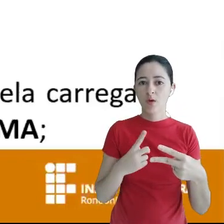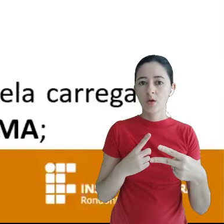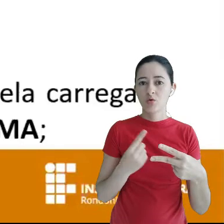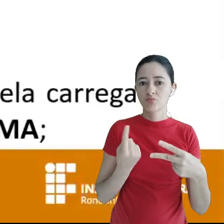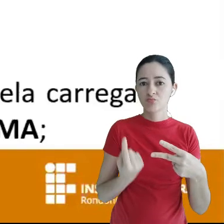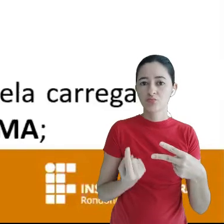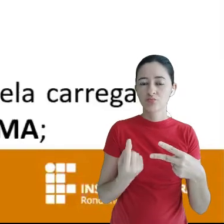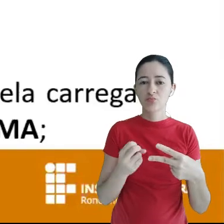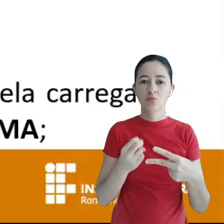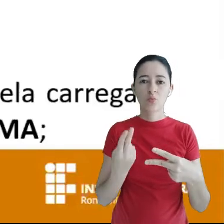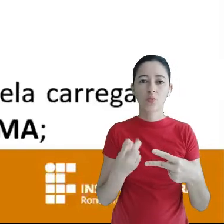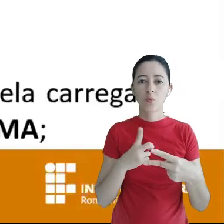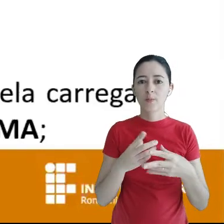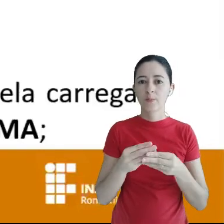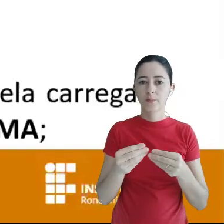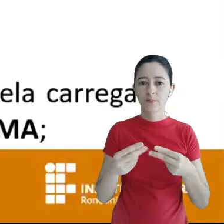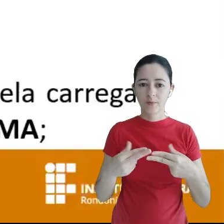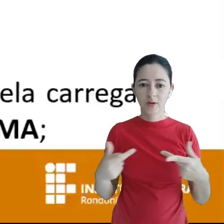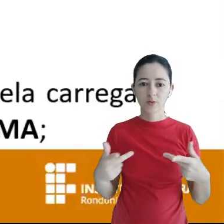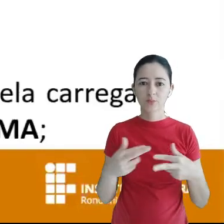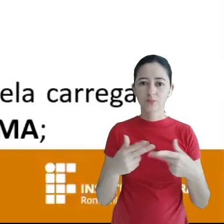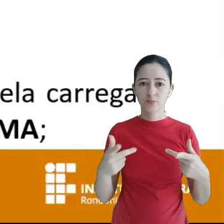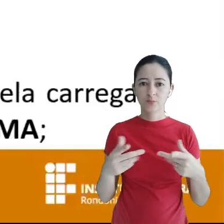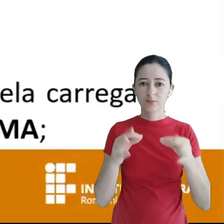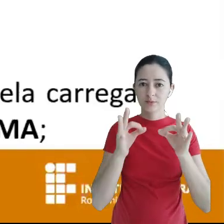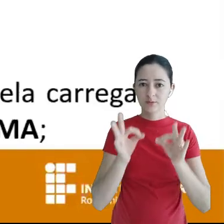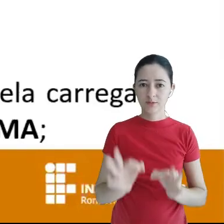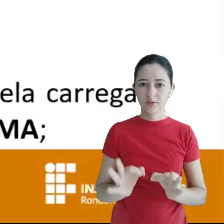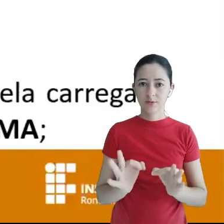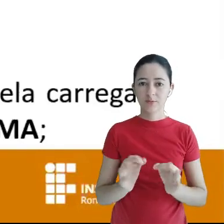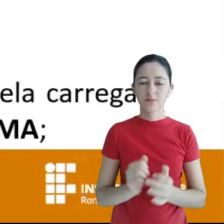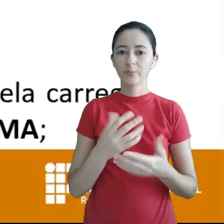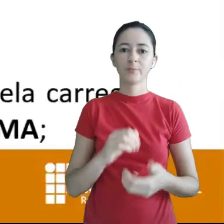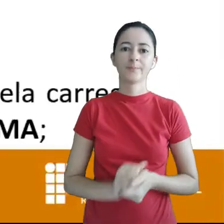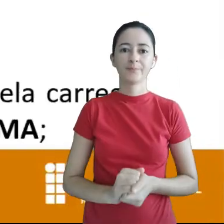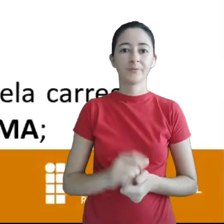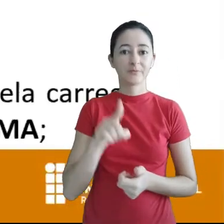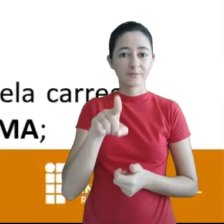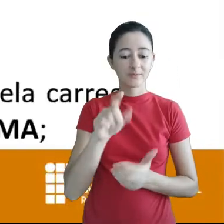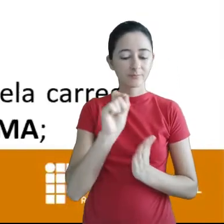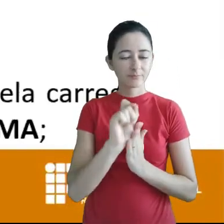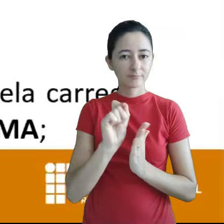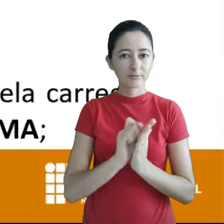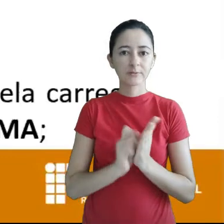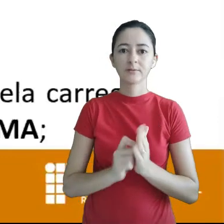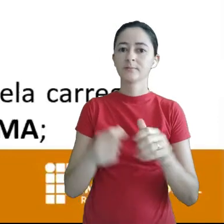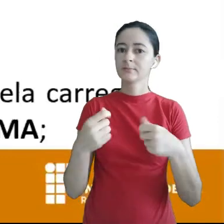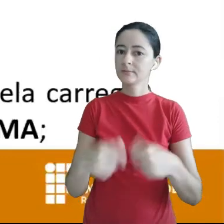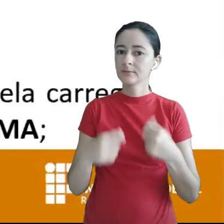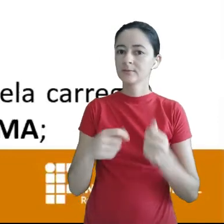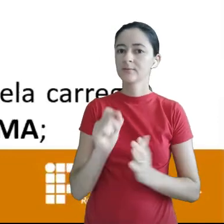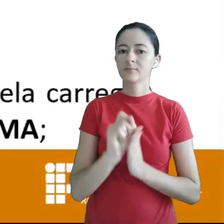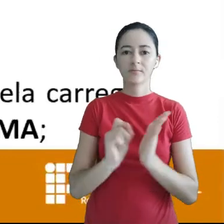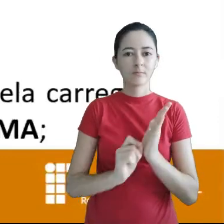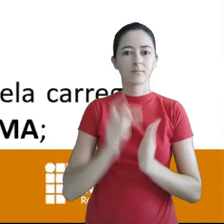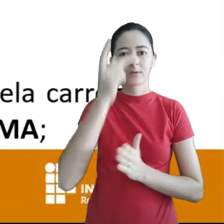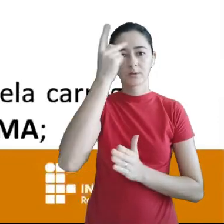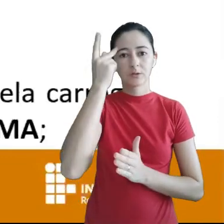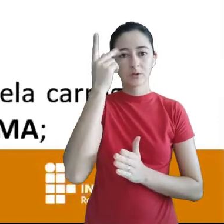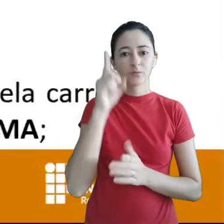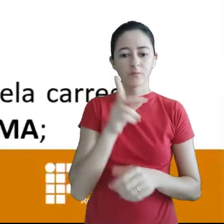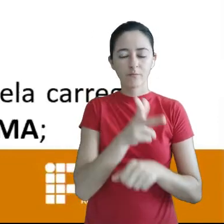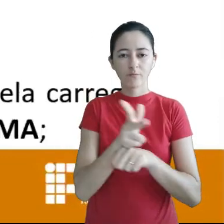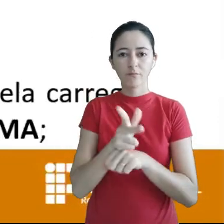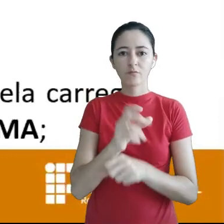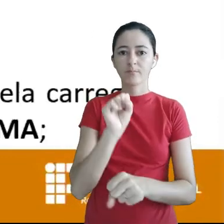ou é muitos. Ou é N ou é 1. Tá top? Show de bola. Tá anotando? Isso aqui tem que anotar,